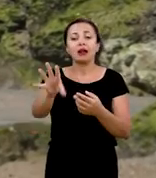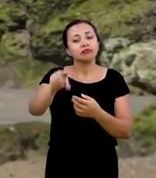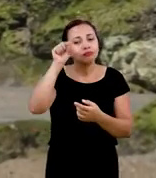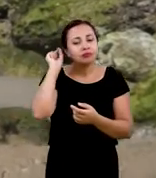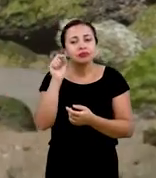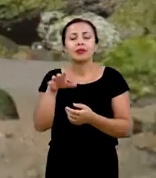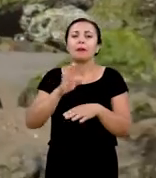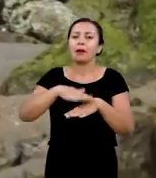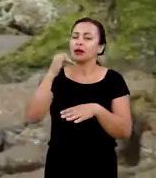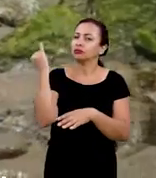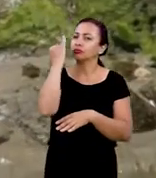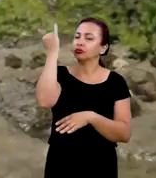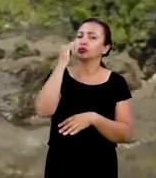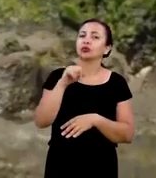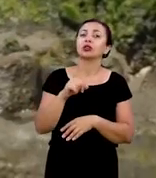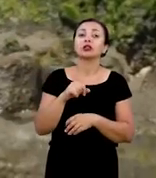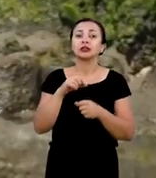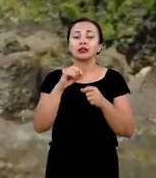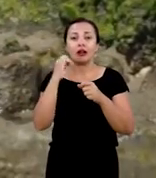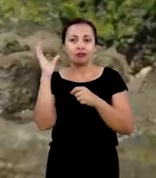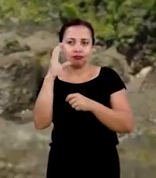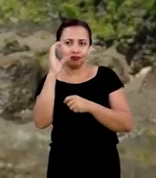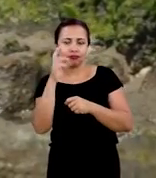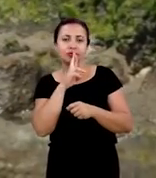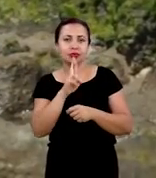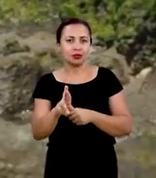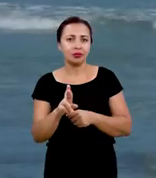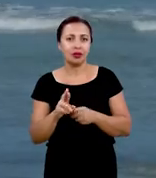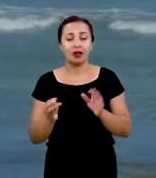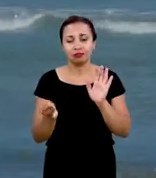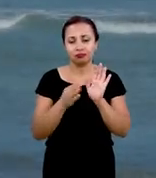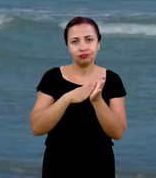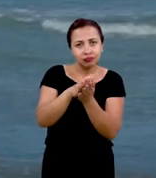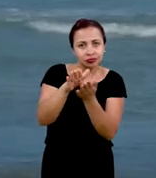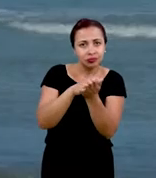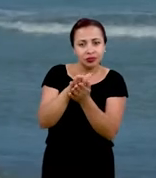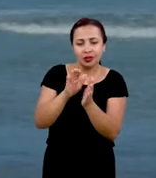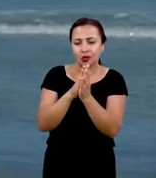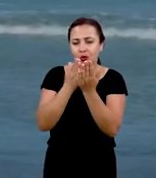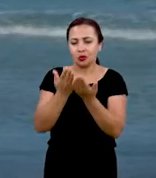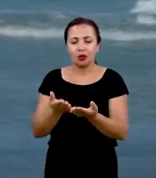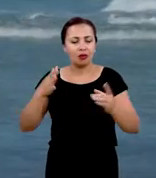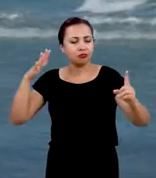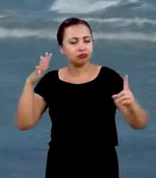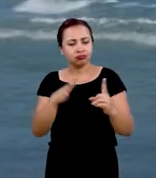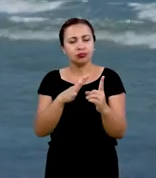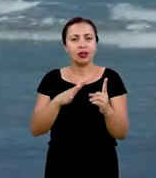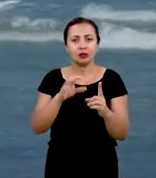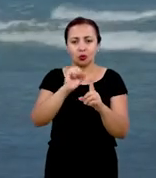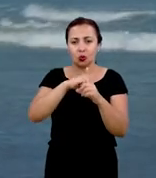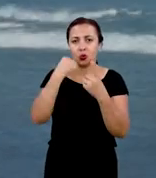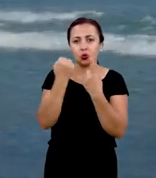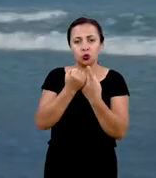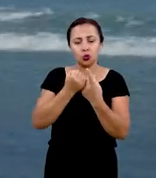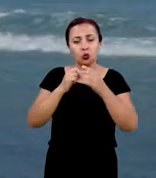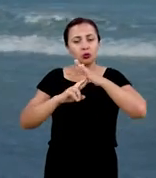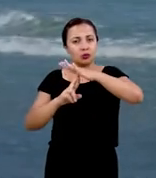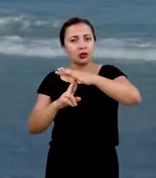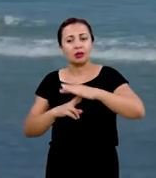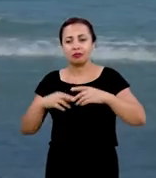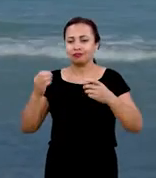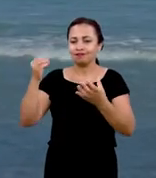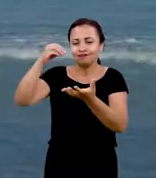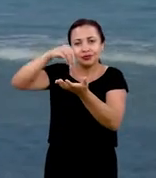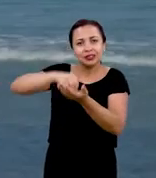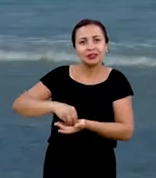principal resultado científico do trabalho desse grupo, que é a publicação do livro Impactos Socioambientais da Implantação dos Parques